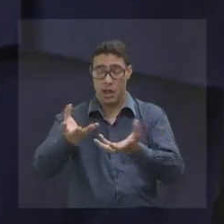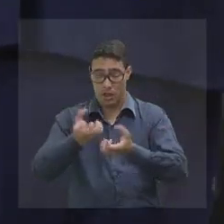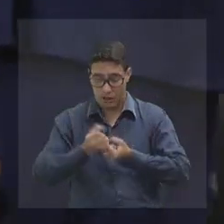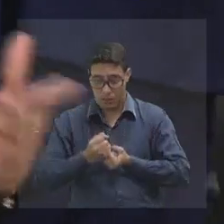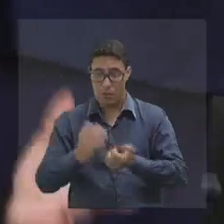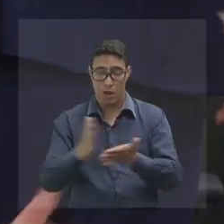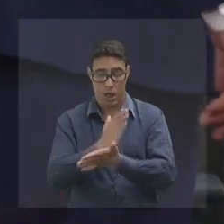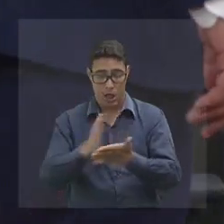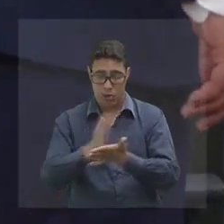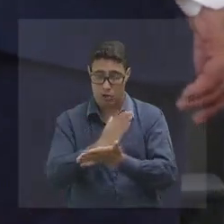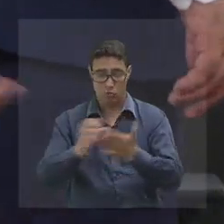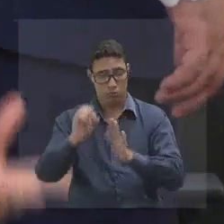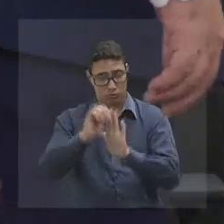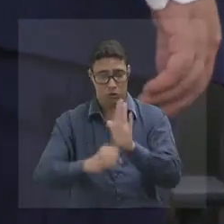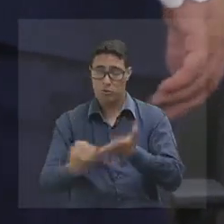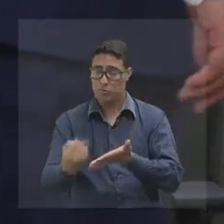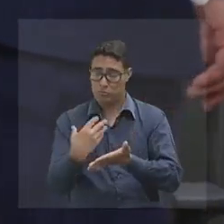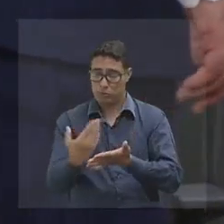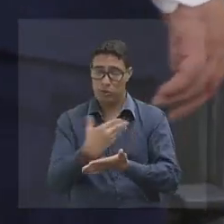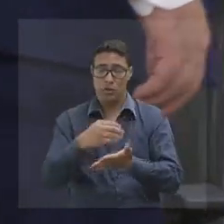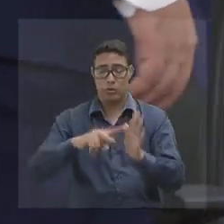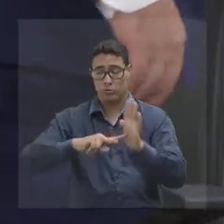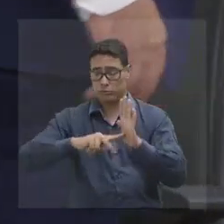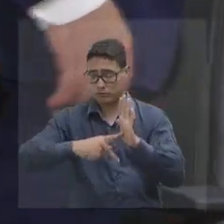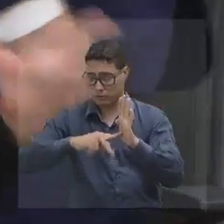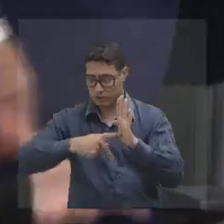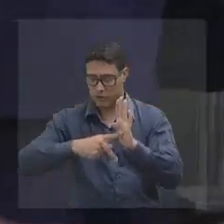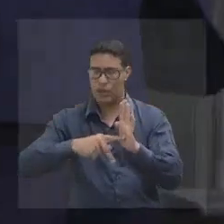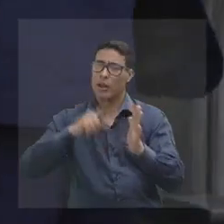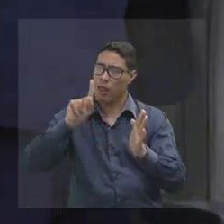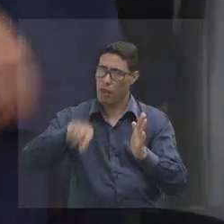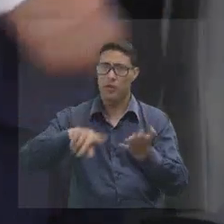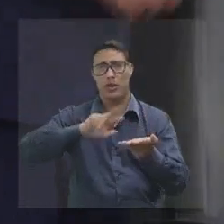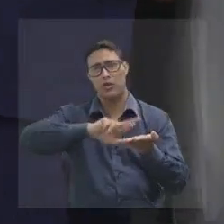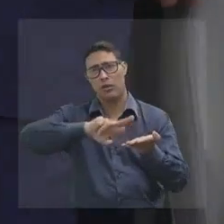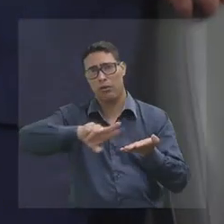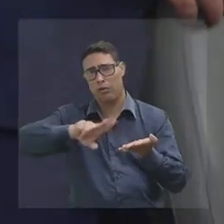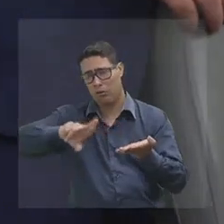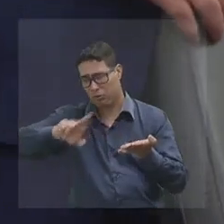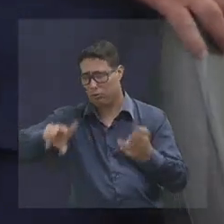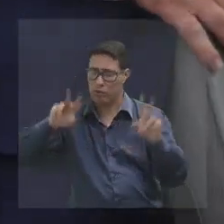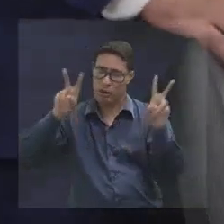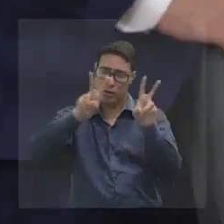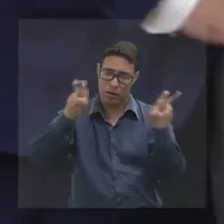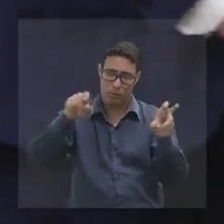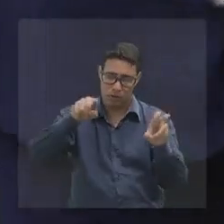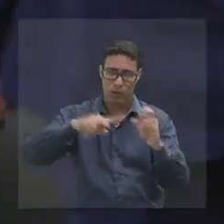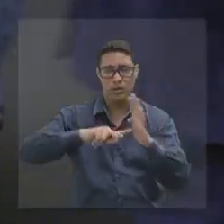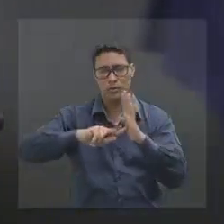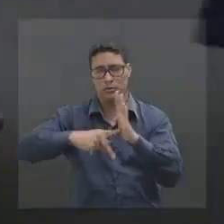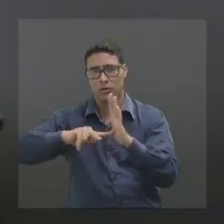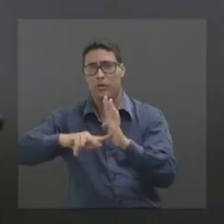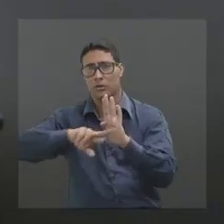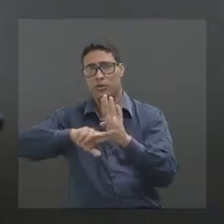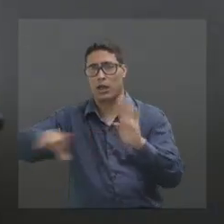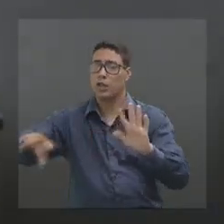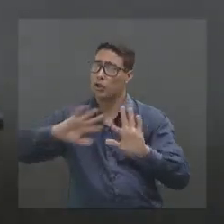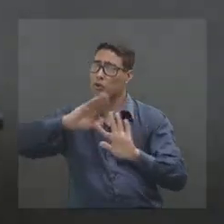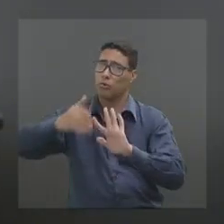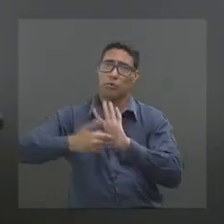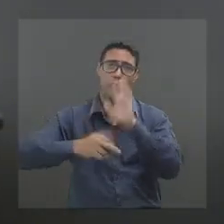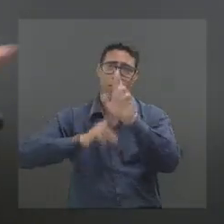do essas E tantas outras né em relação a outros temas do sindsema e todas elas são respondidas